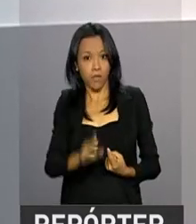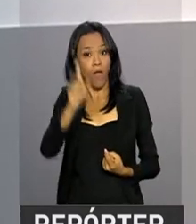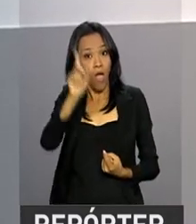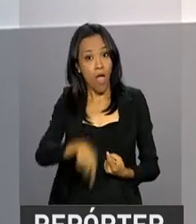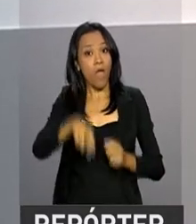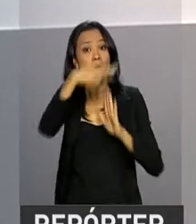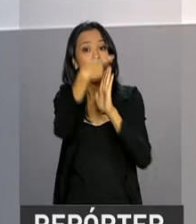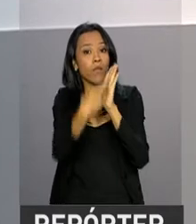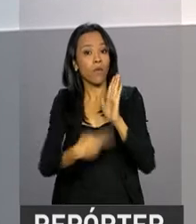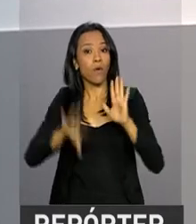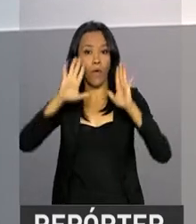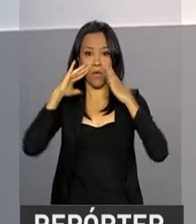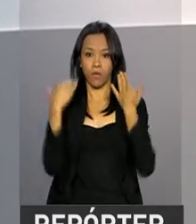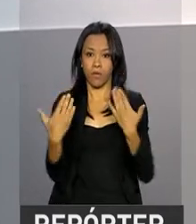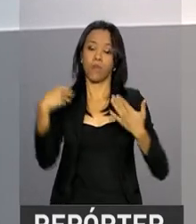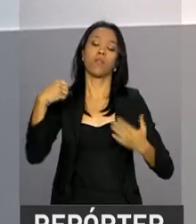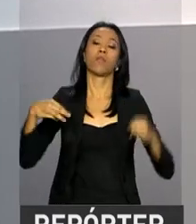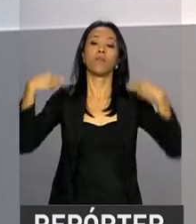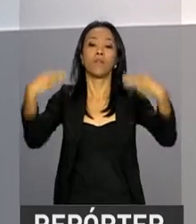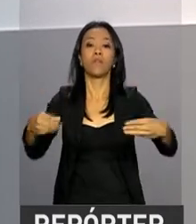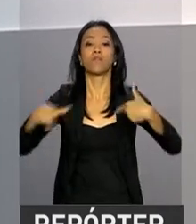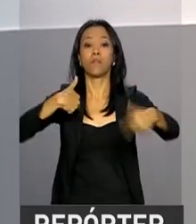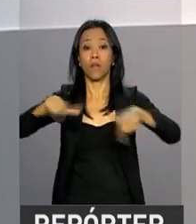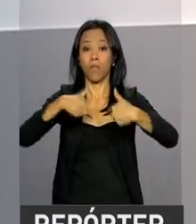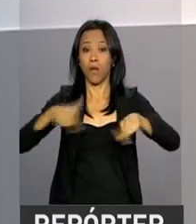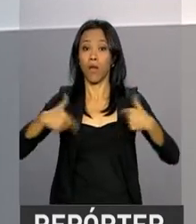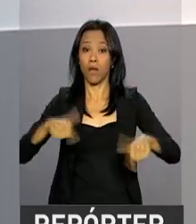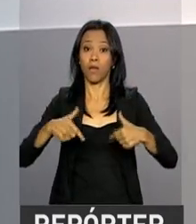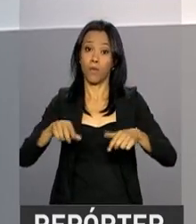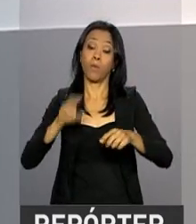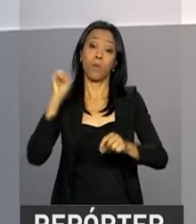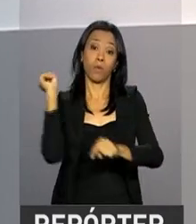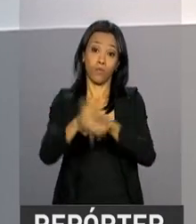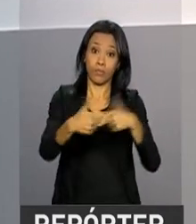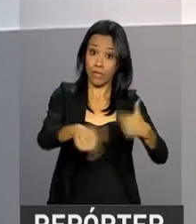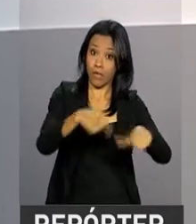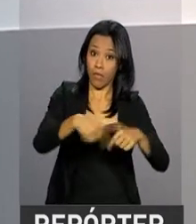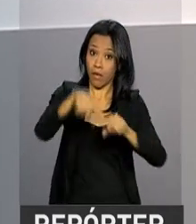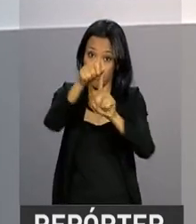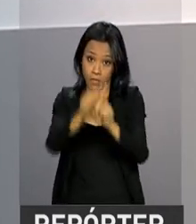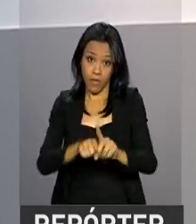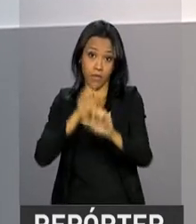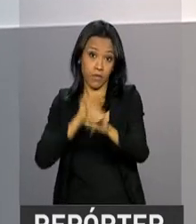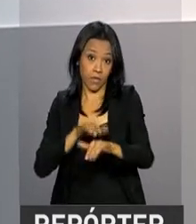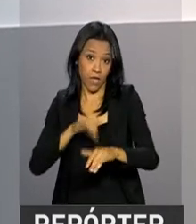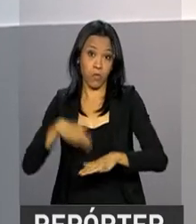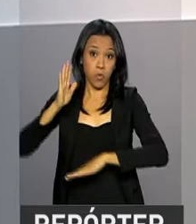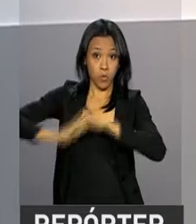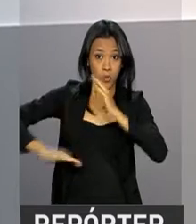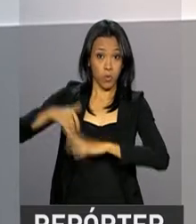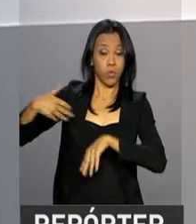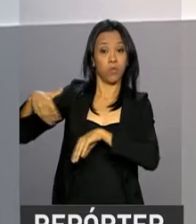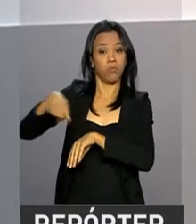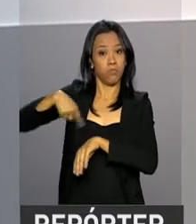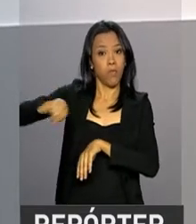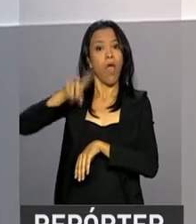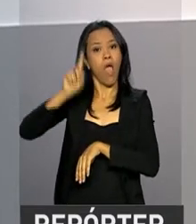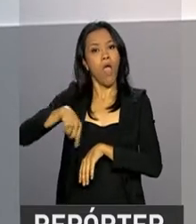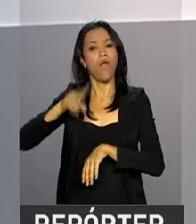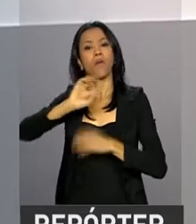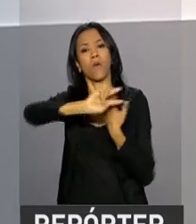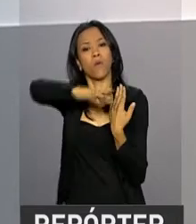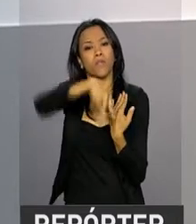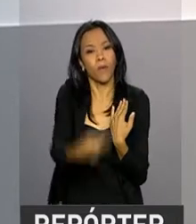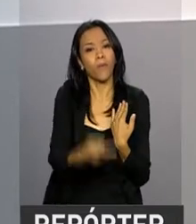apresentado pelo ministério do trabalho sobre a geração de empregos em setembro para especialistas os resultados são reflexo da